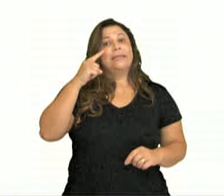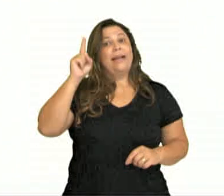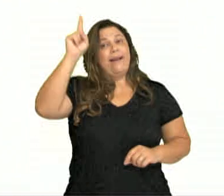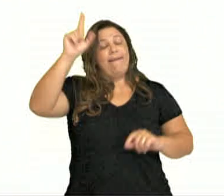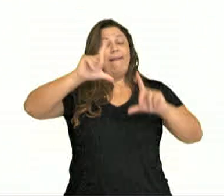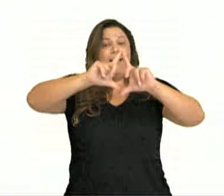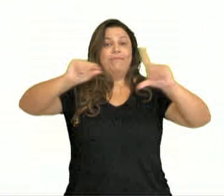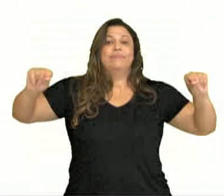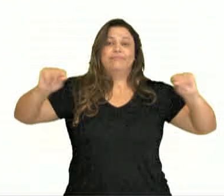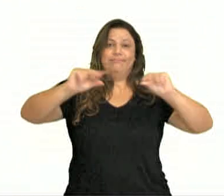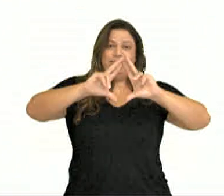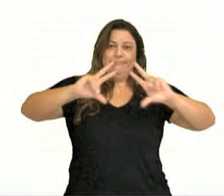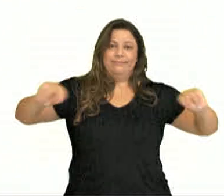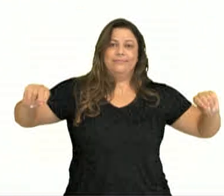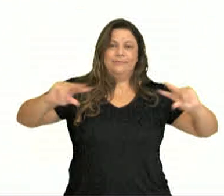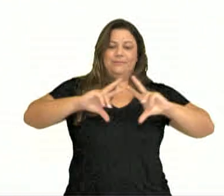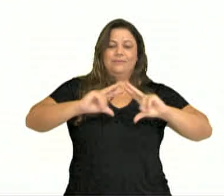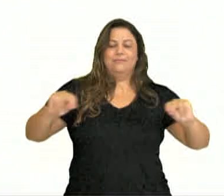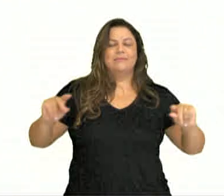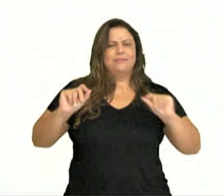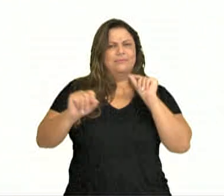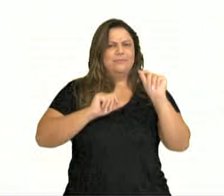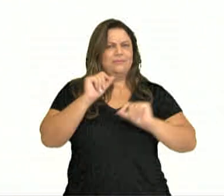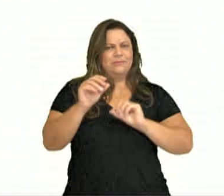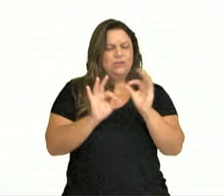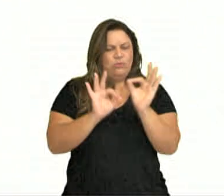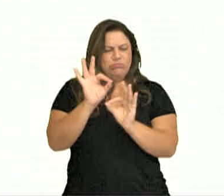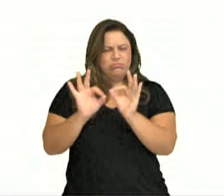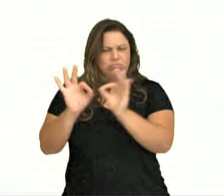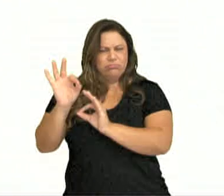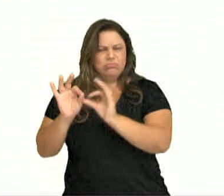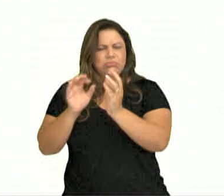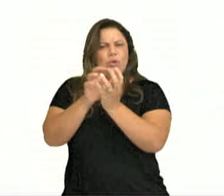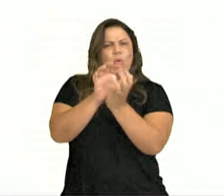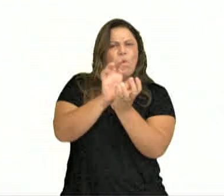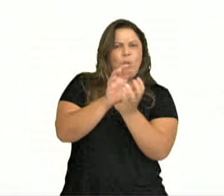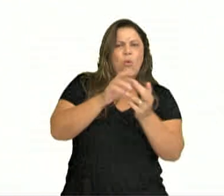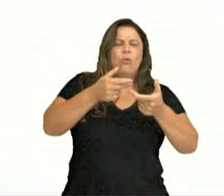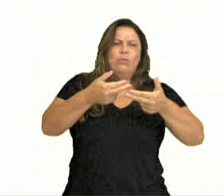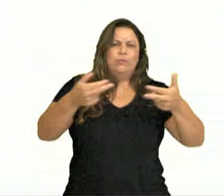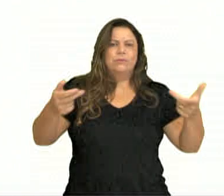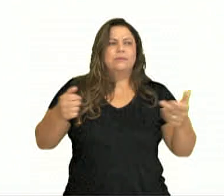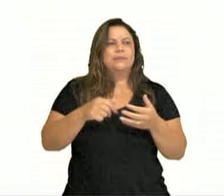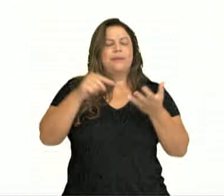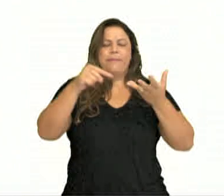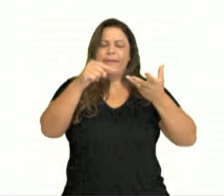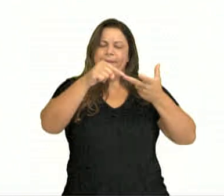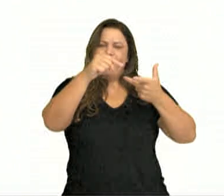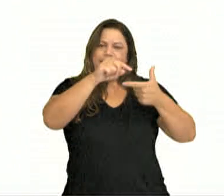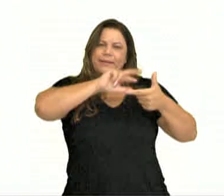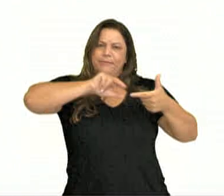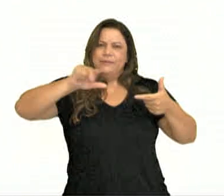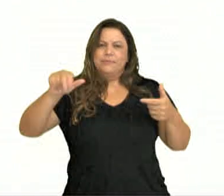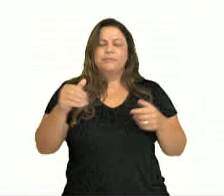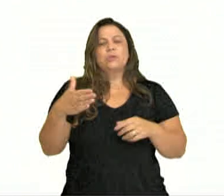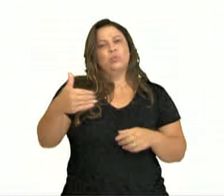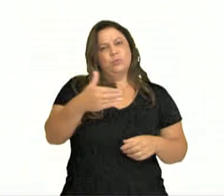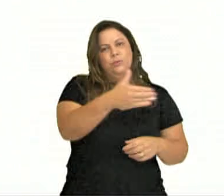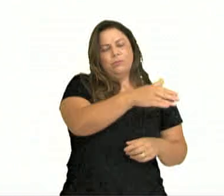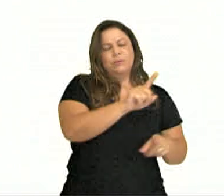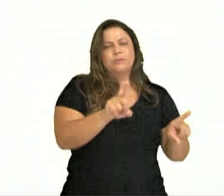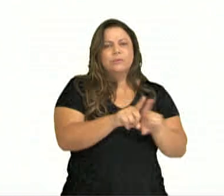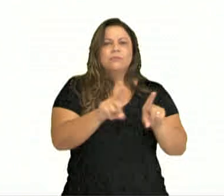desses organismos como vieiras, ostras, mexilhões, berbigões e seus produtos, inclusive ali